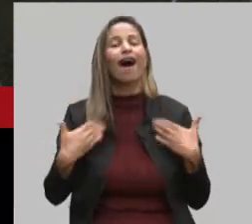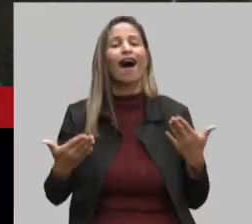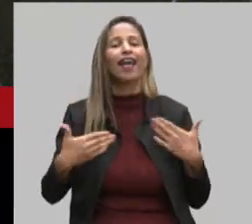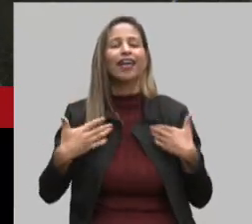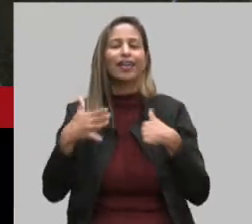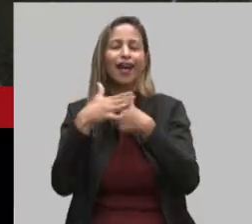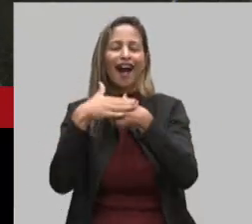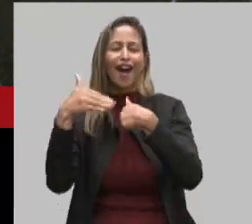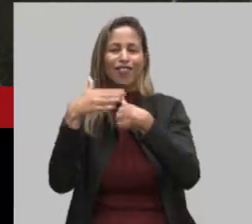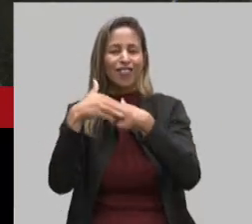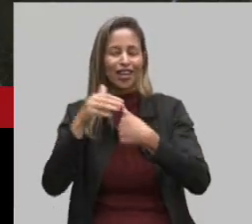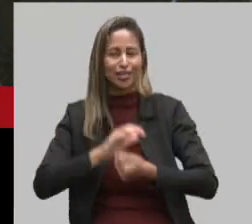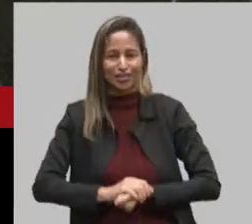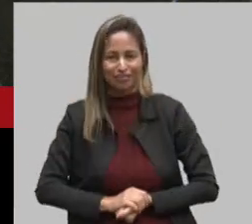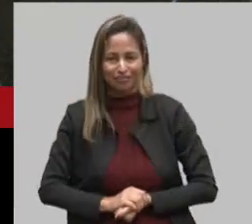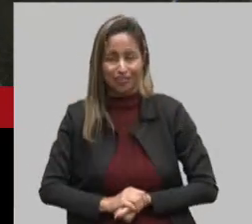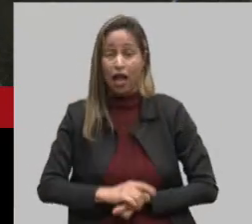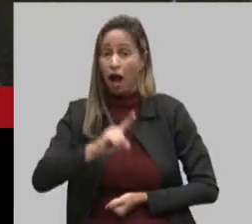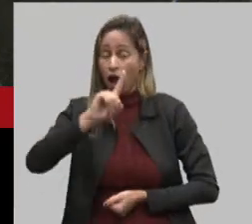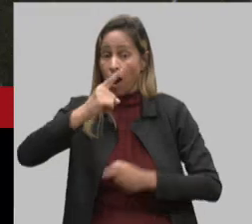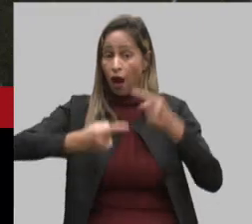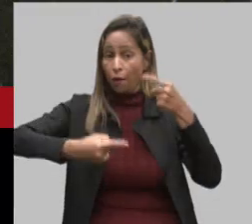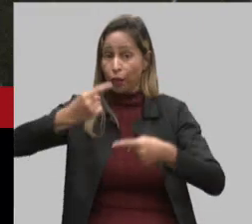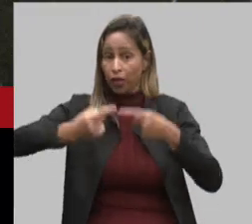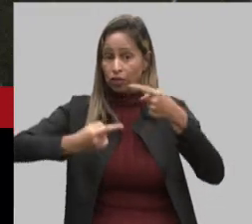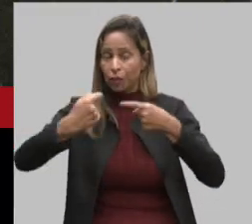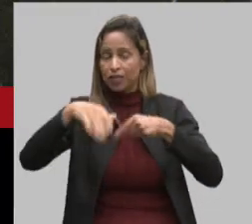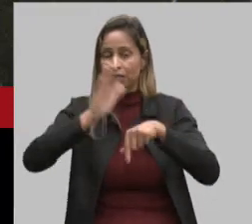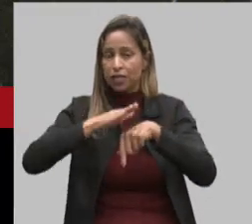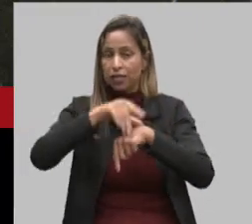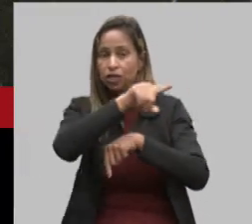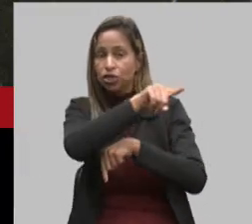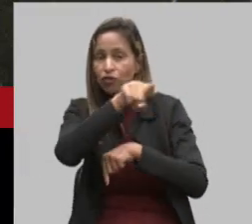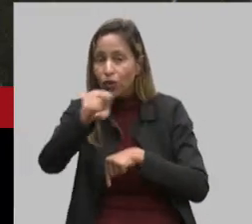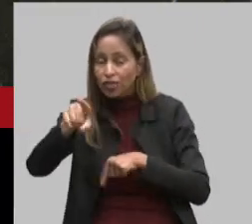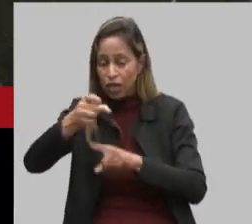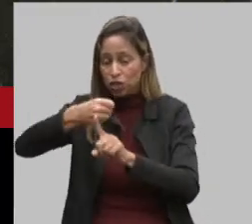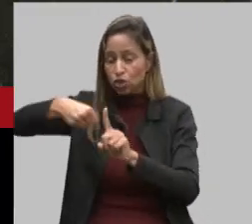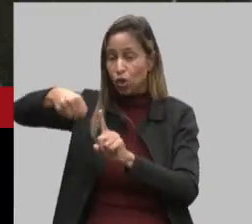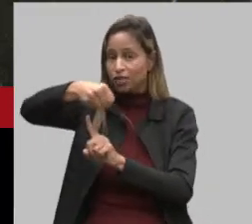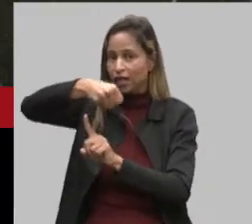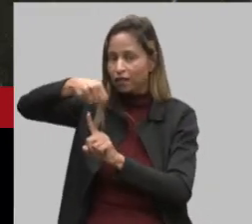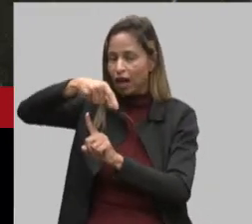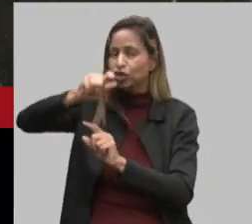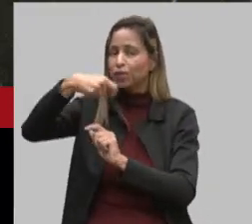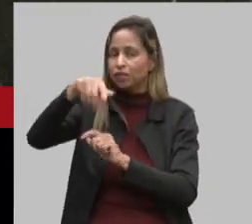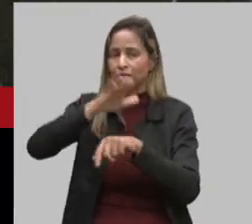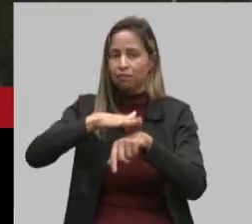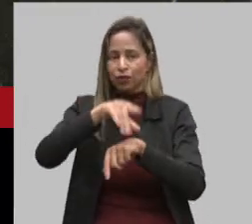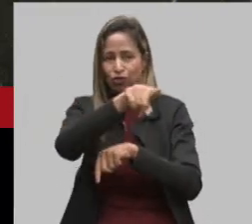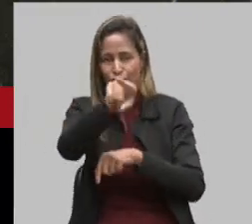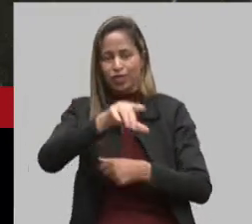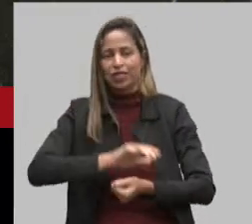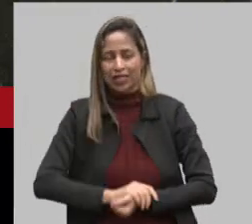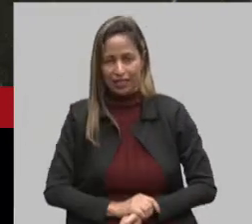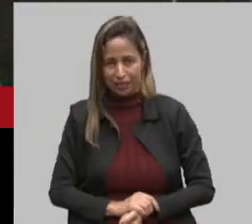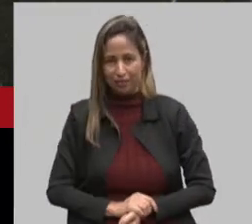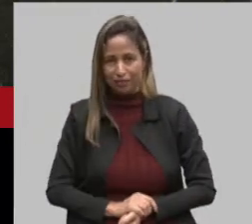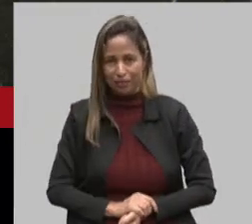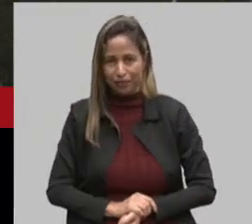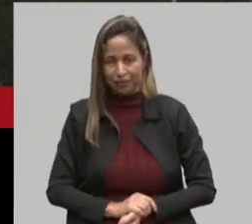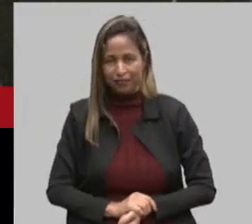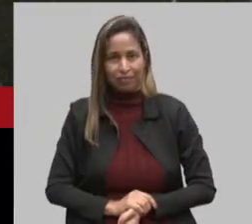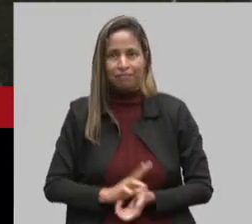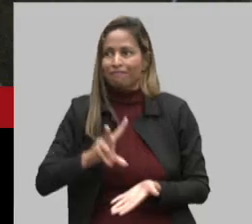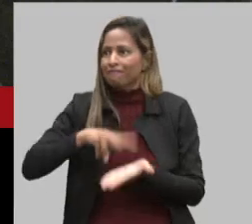afetos a política precisa de vocês a sociedade precisa de vocês que o entusiasmo